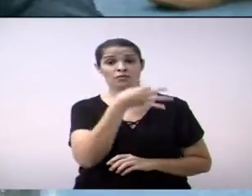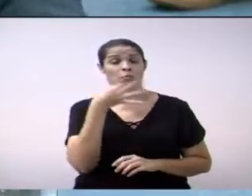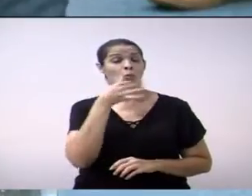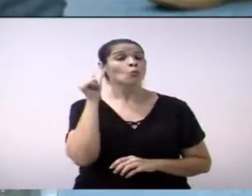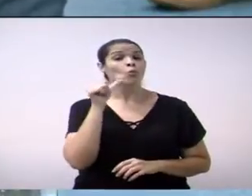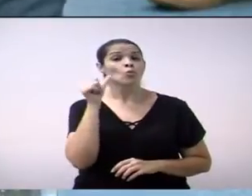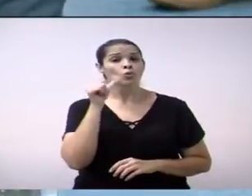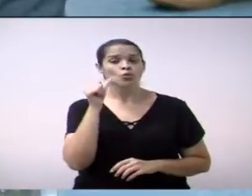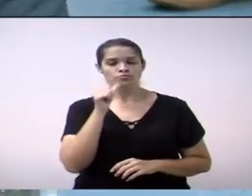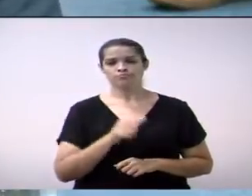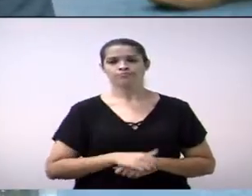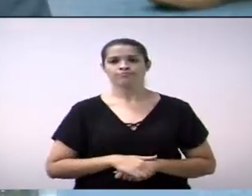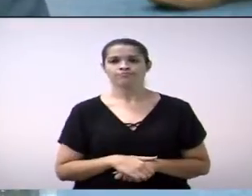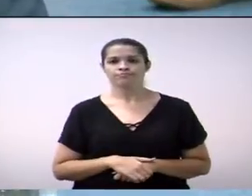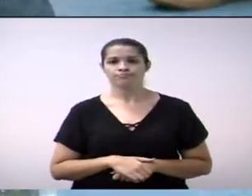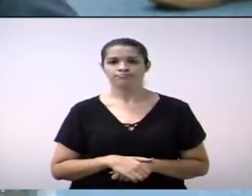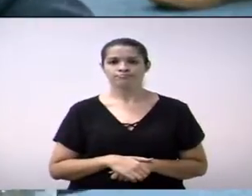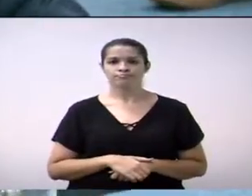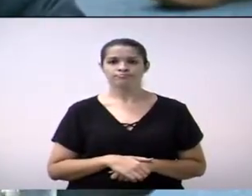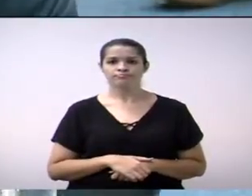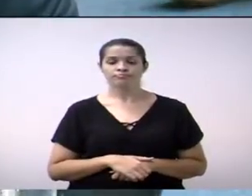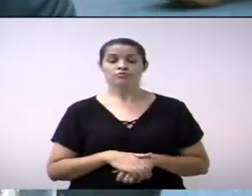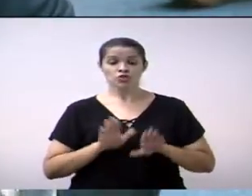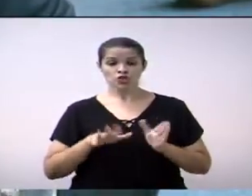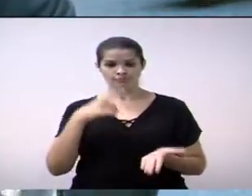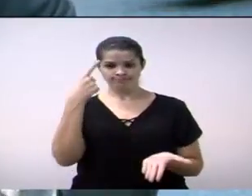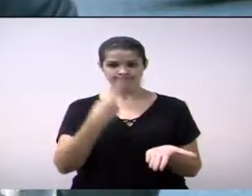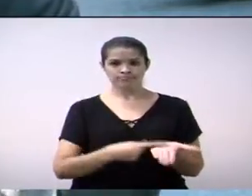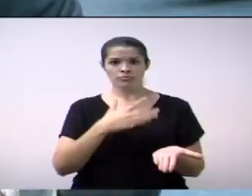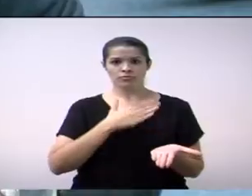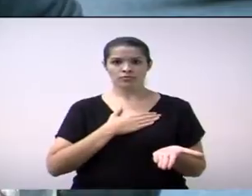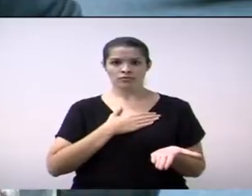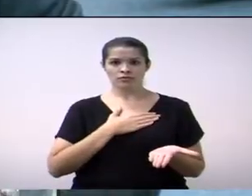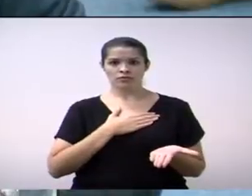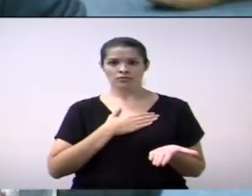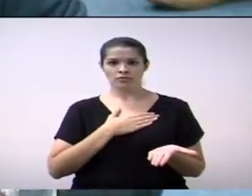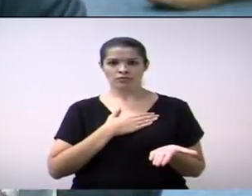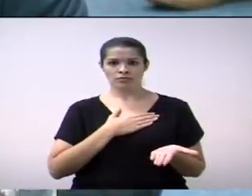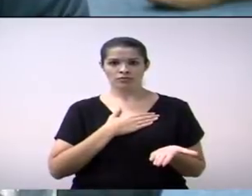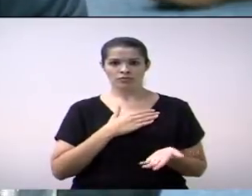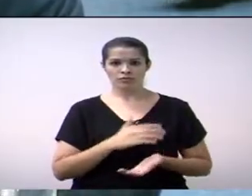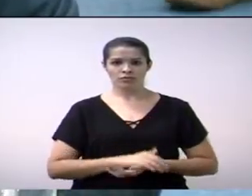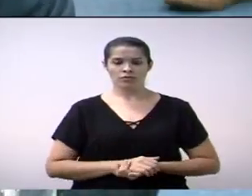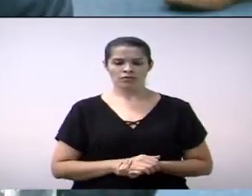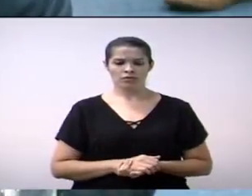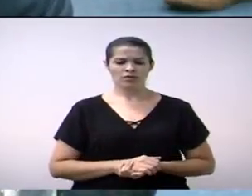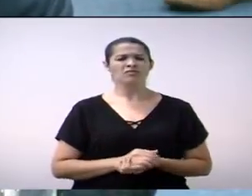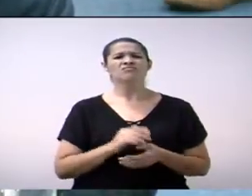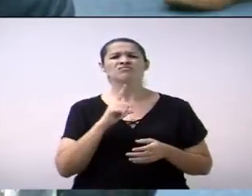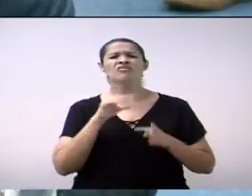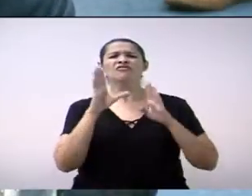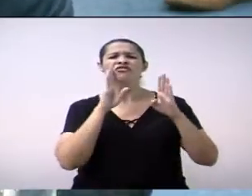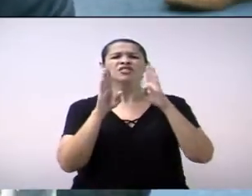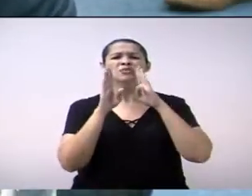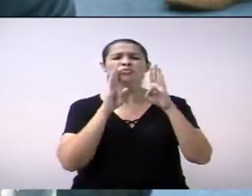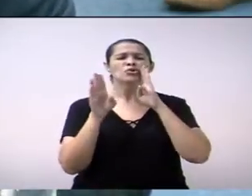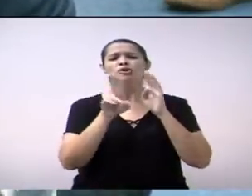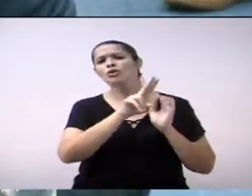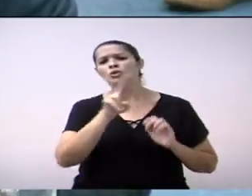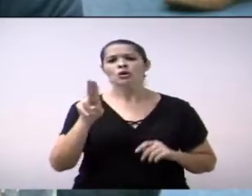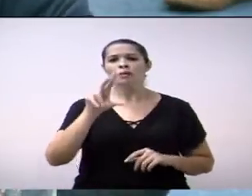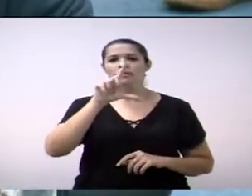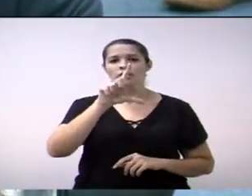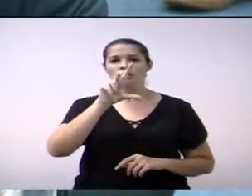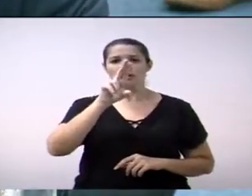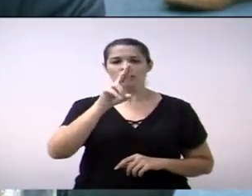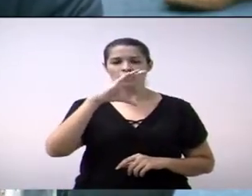fez ela marcou esse vereador, munícipe chamado no Facebook Luci Silva,